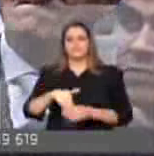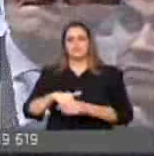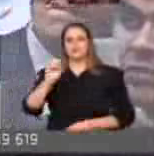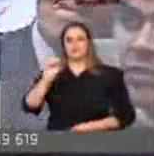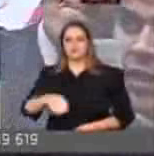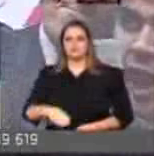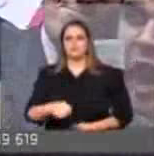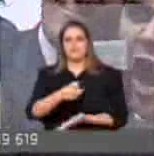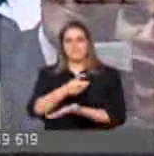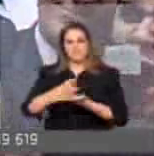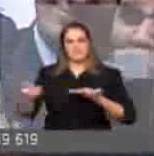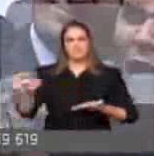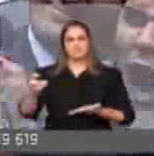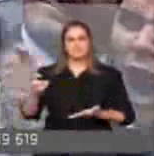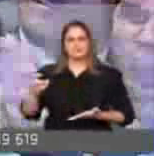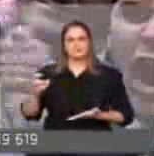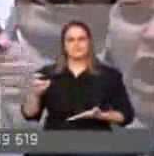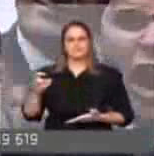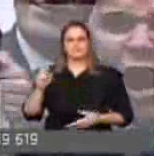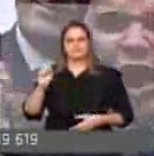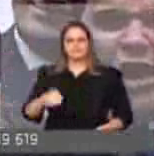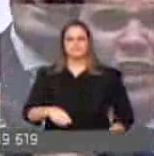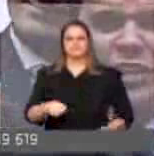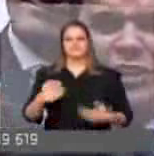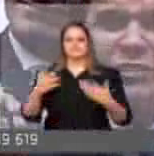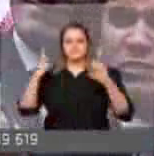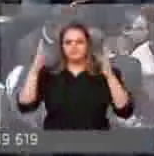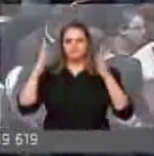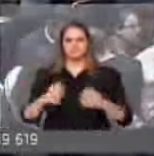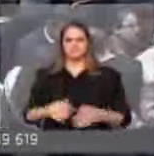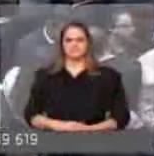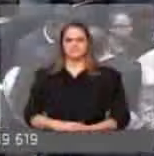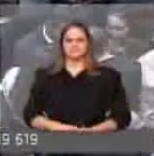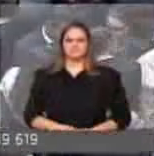sim pelo impeachment. Viva Alagoas! Viva Maceió!